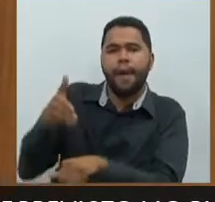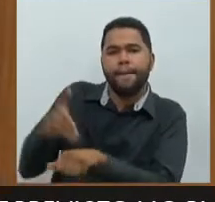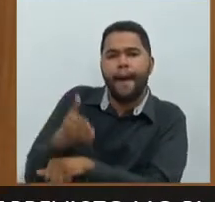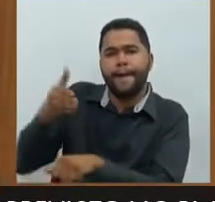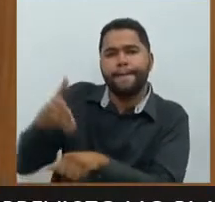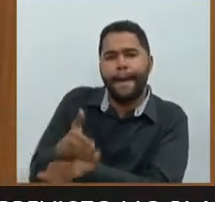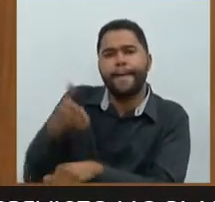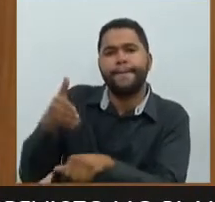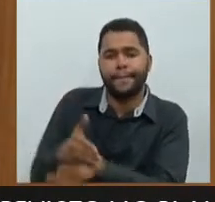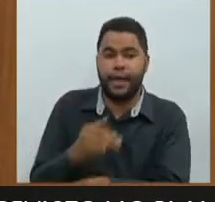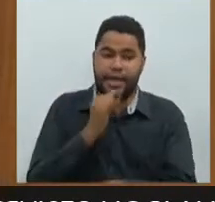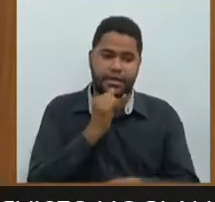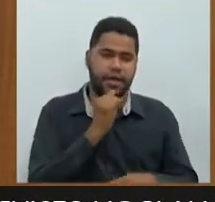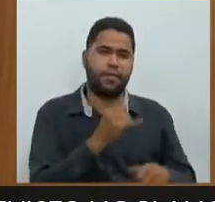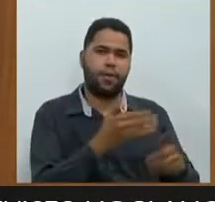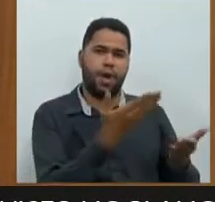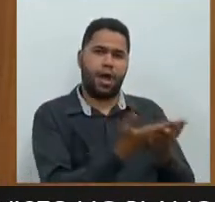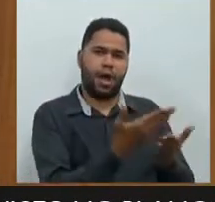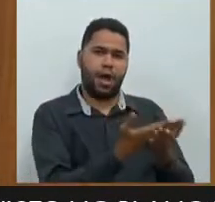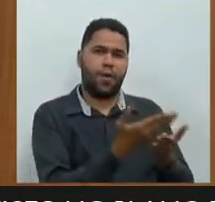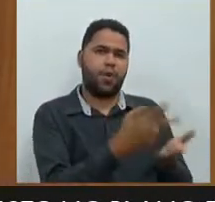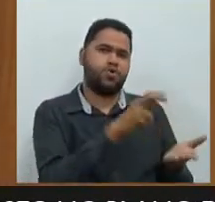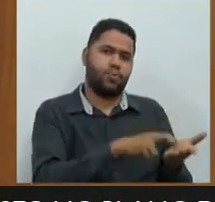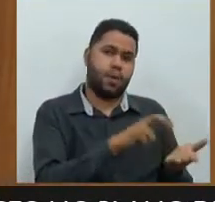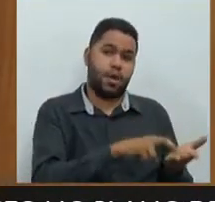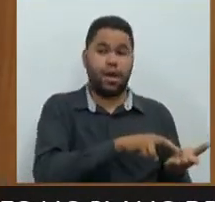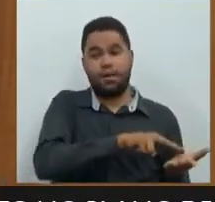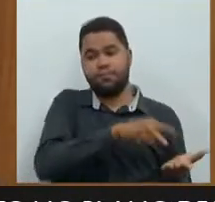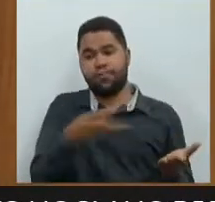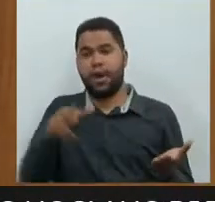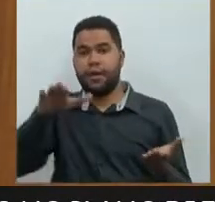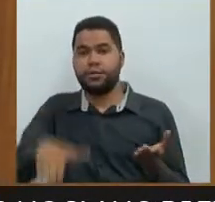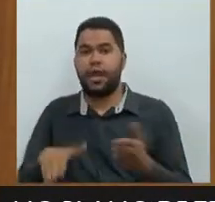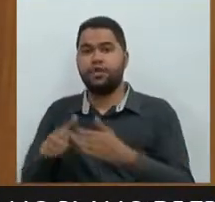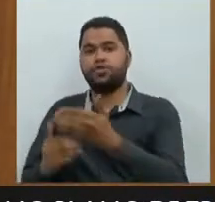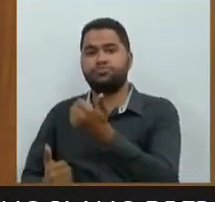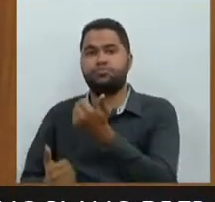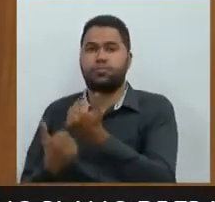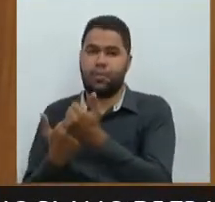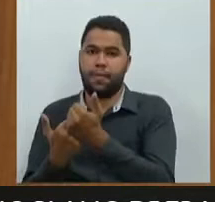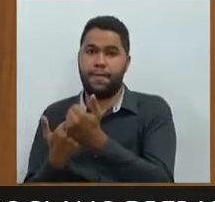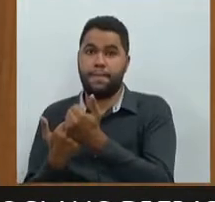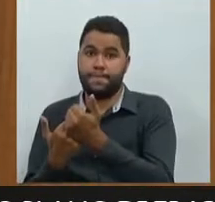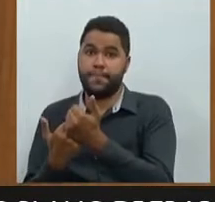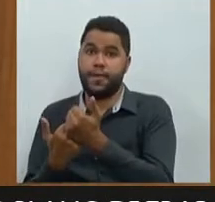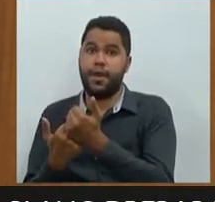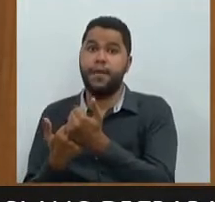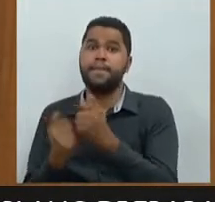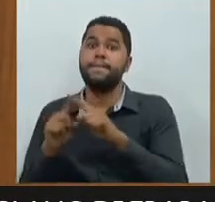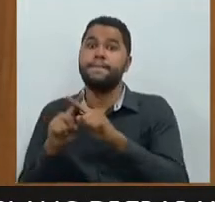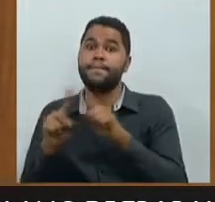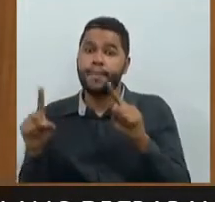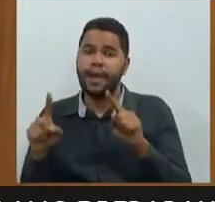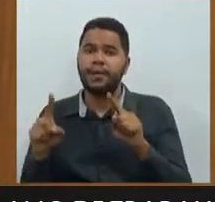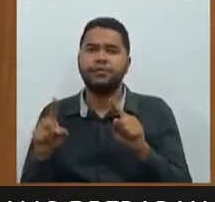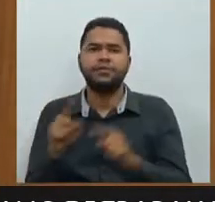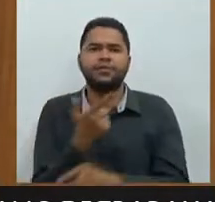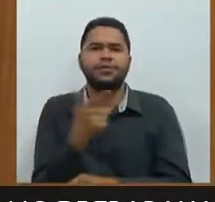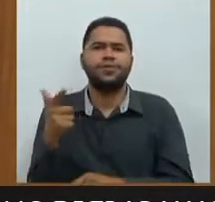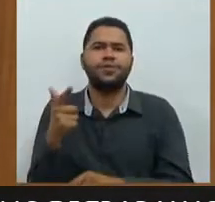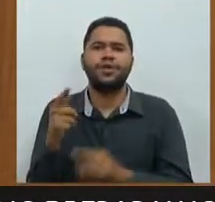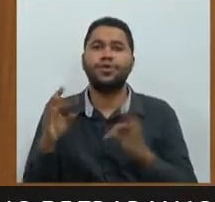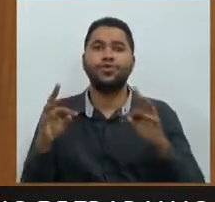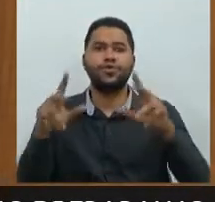escola regular no turno e no contraturno ele frequenta a sala de recursos. Só que a sala de recursos, ela não tem todas as